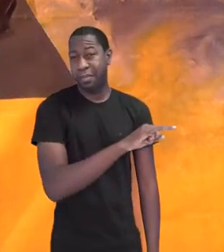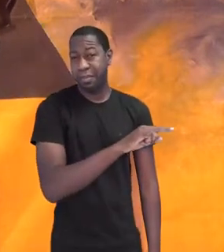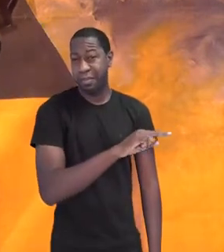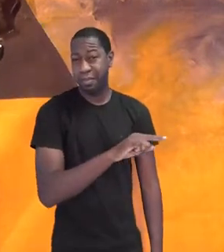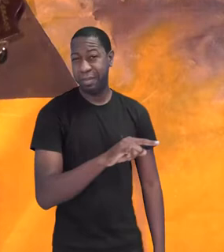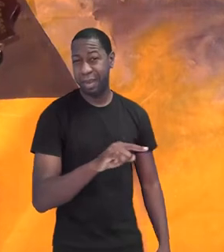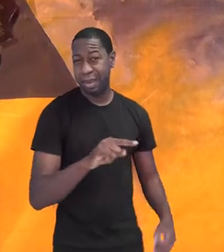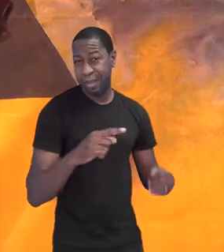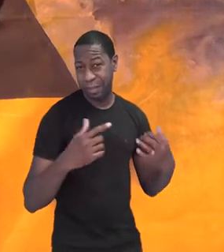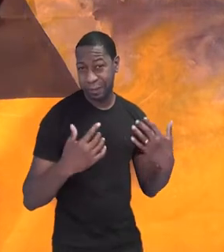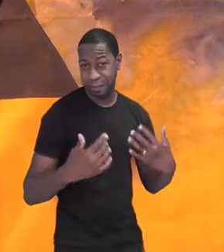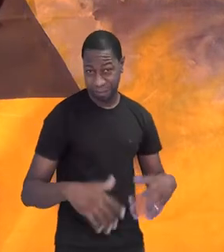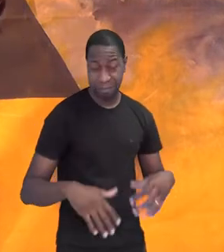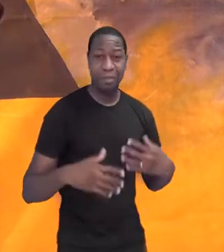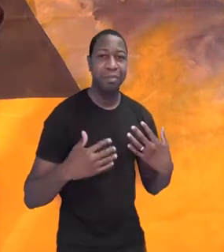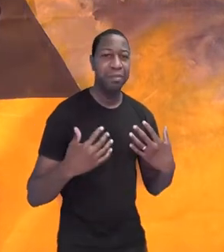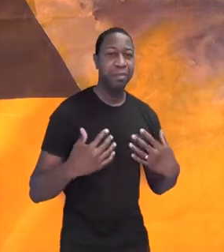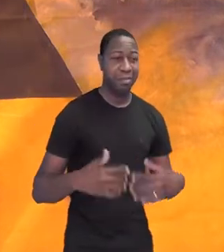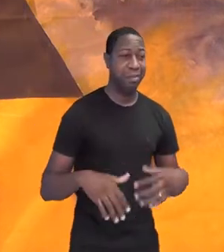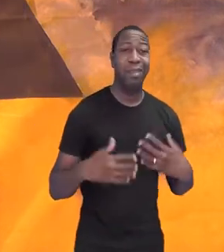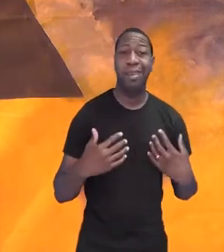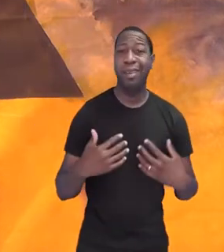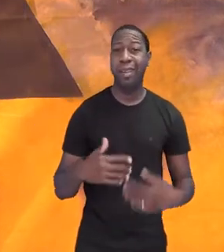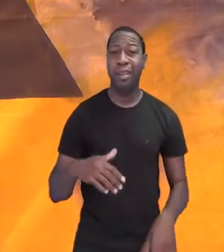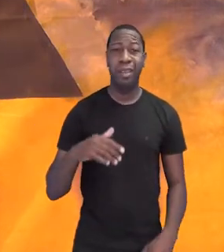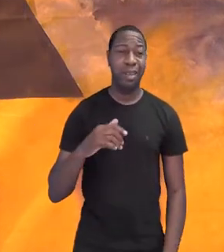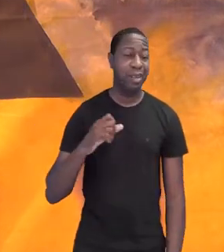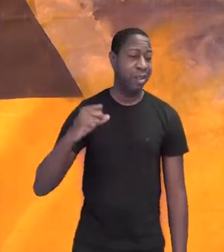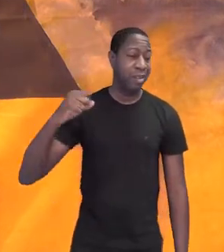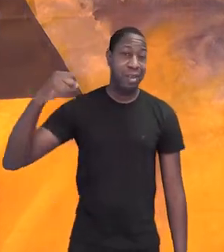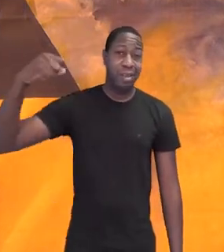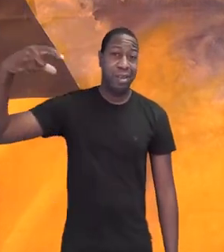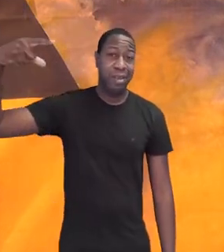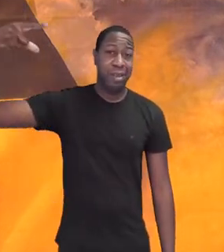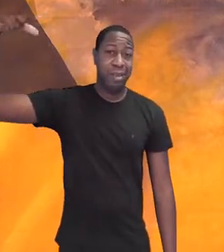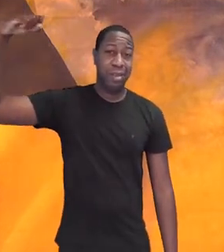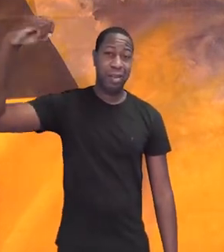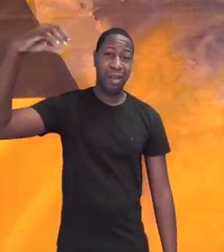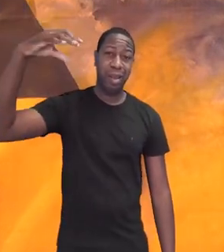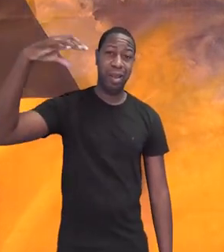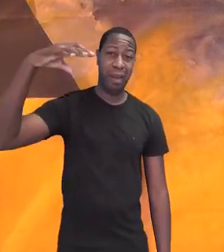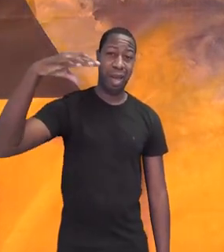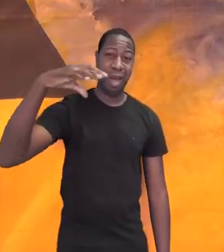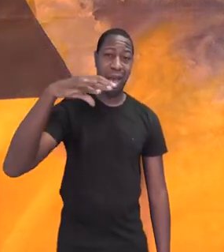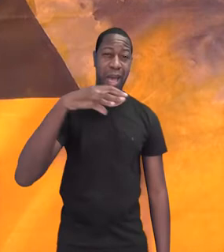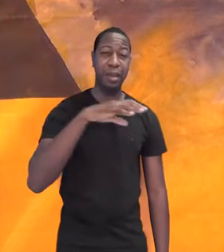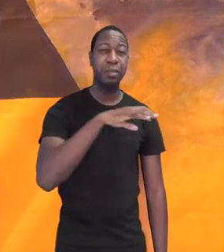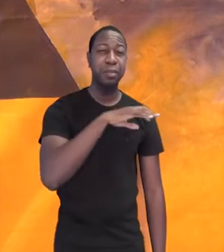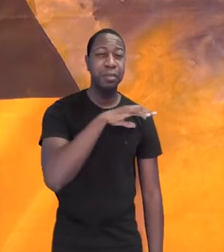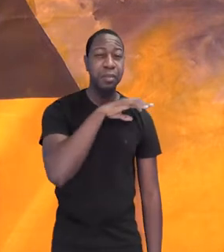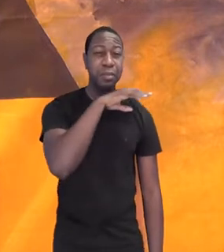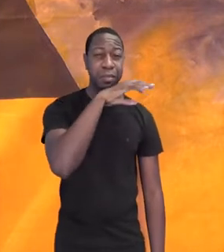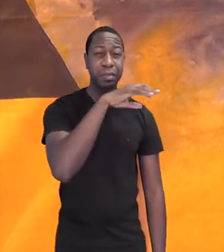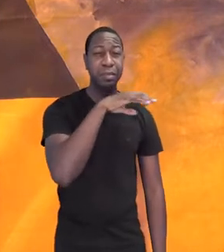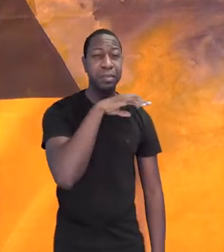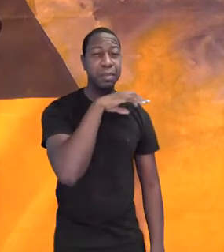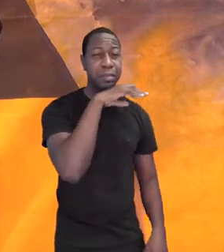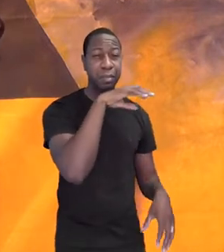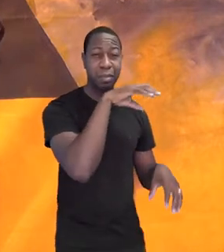emboléus vindas do caos. Que vai buscar a bicharada, os emboléus vindas